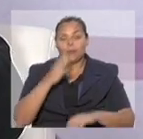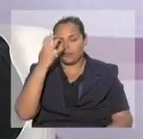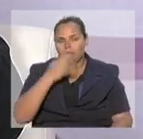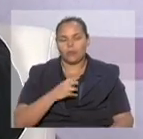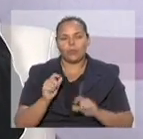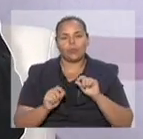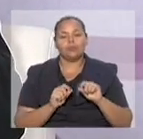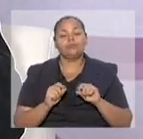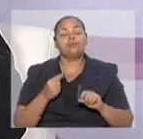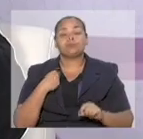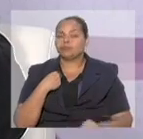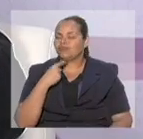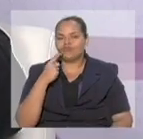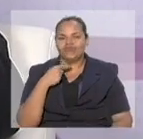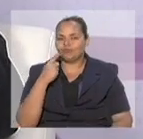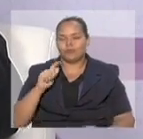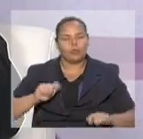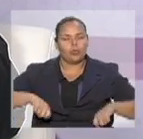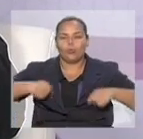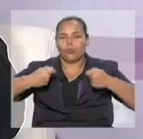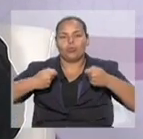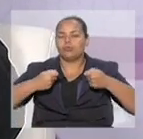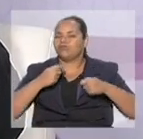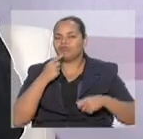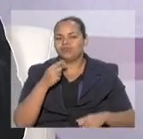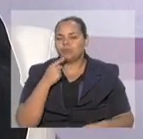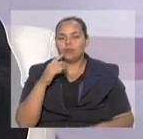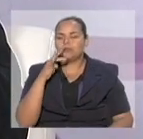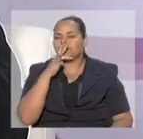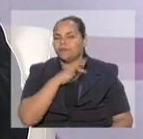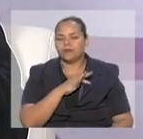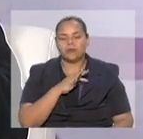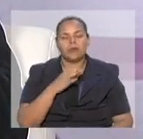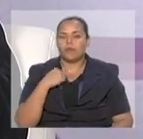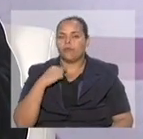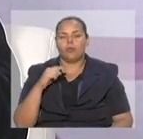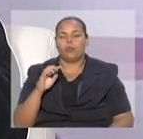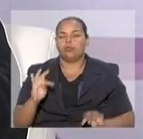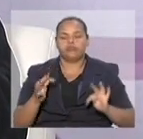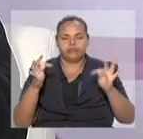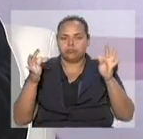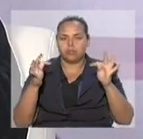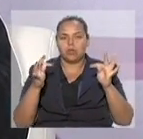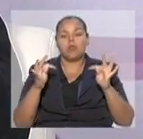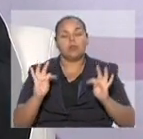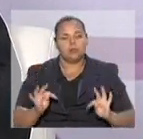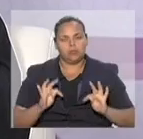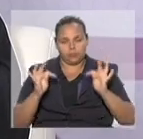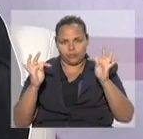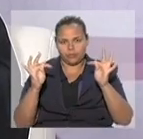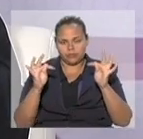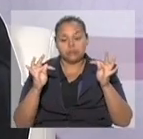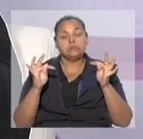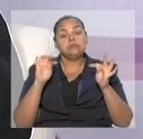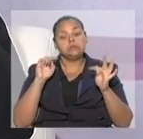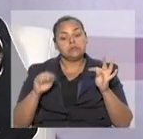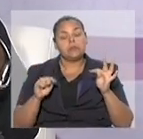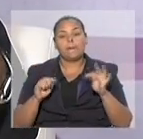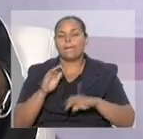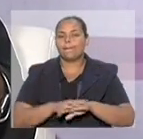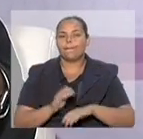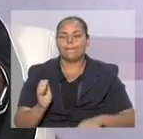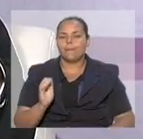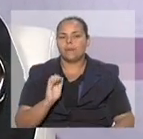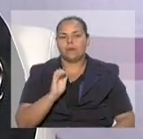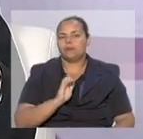que é mais grave é que quando eu não consigo curá-la, isso não significa que eu não vá tratá-la. O tratamento, ele